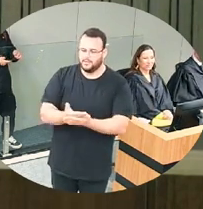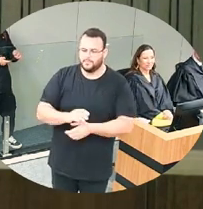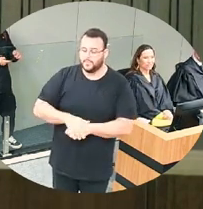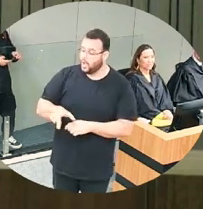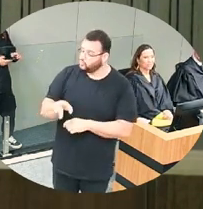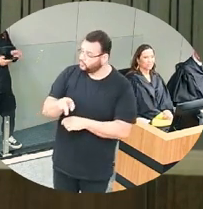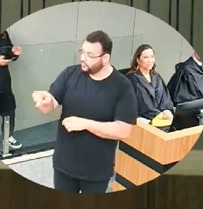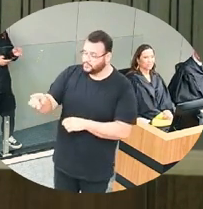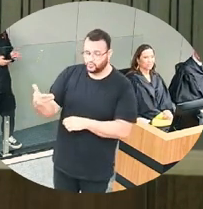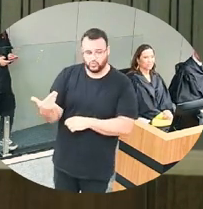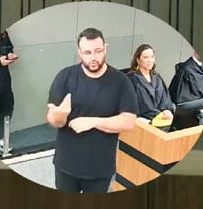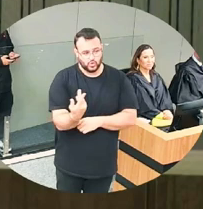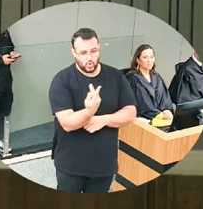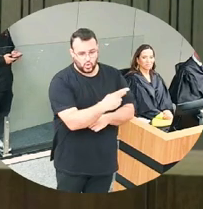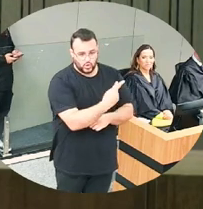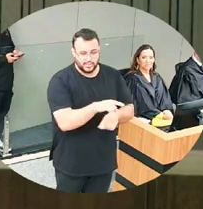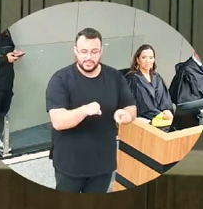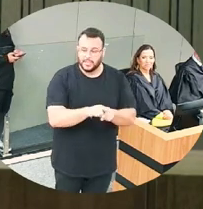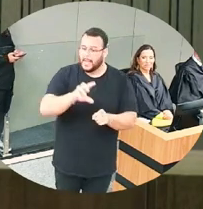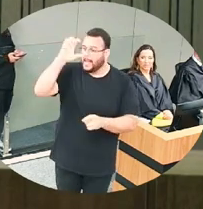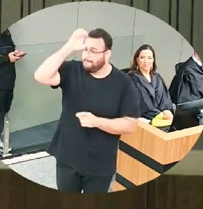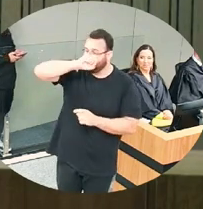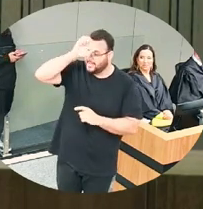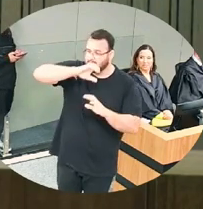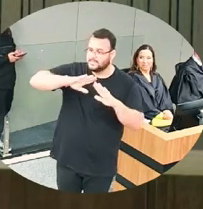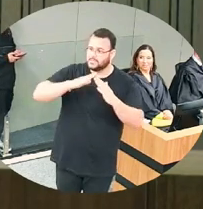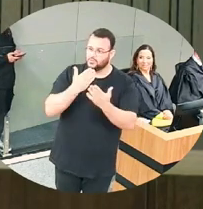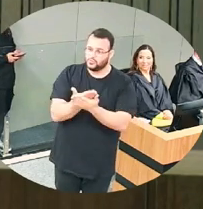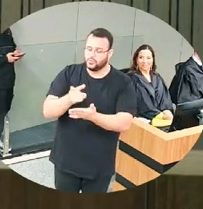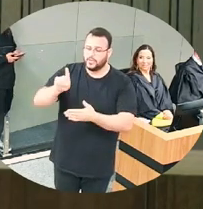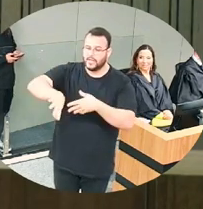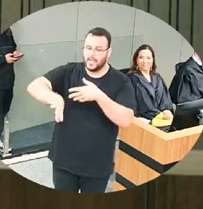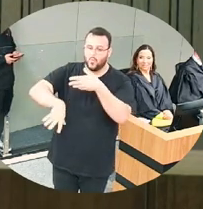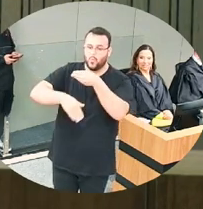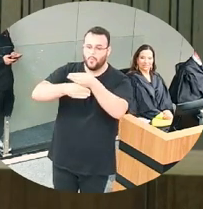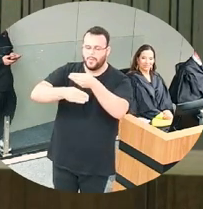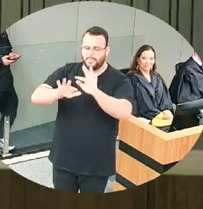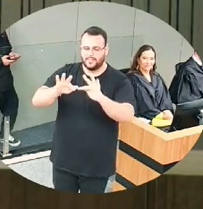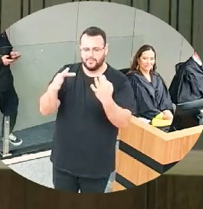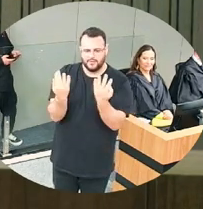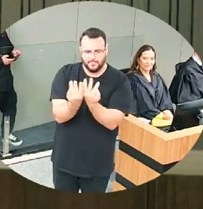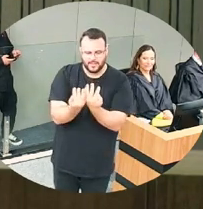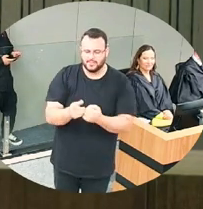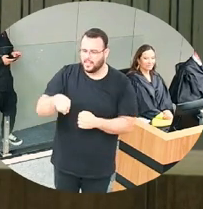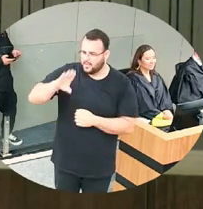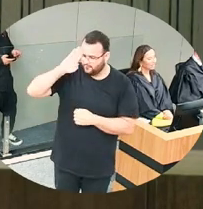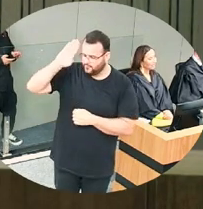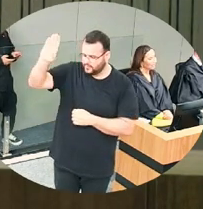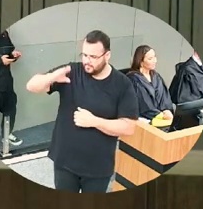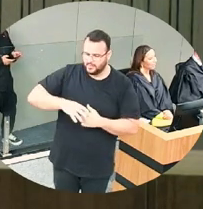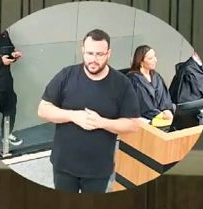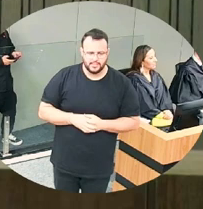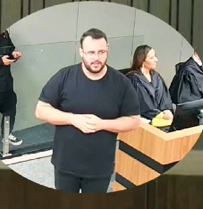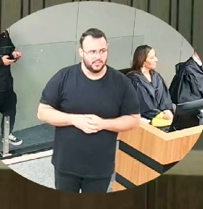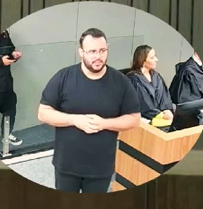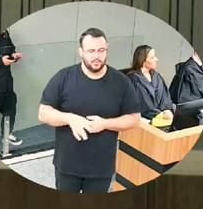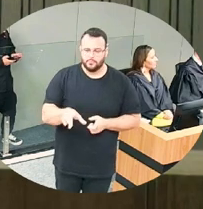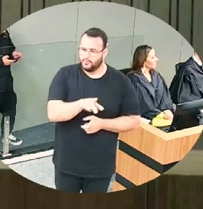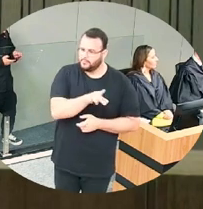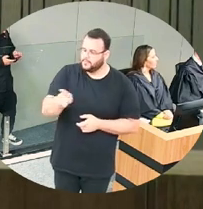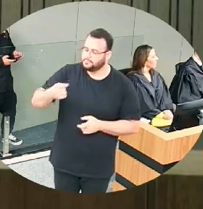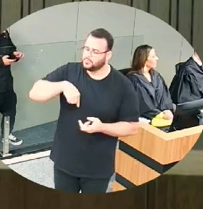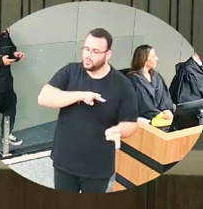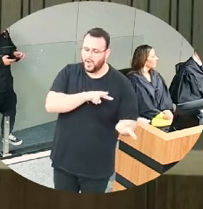meus professores com eles aprendi que a escola é o complemento da família eles foram fundamentais com eles